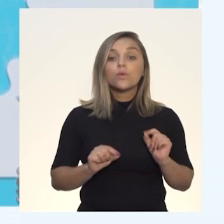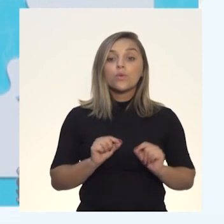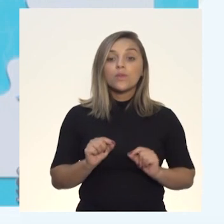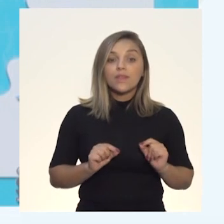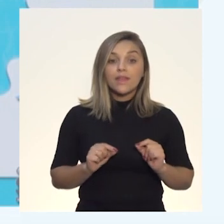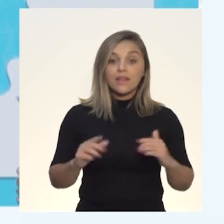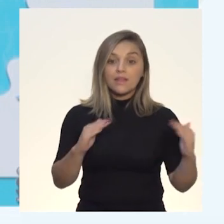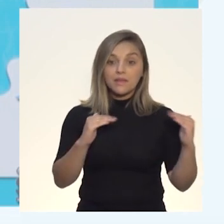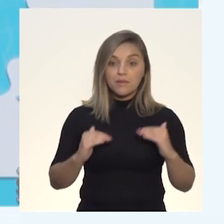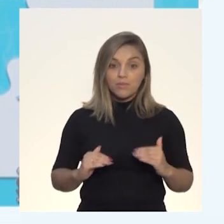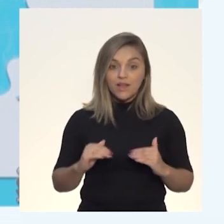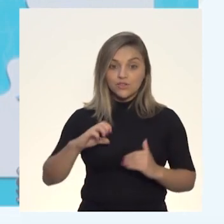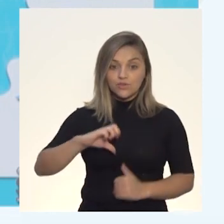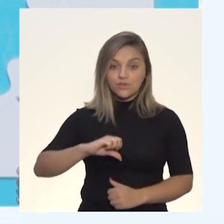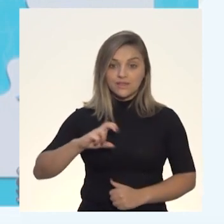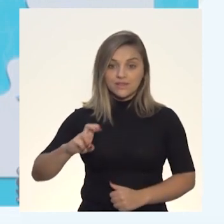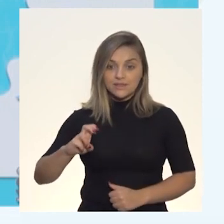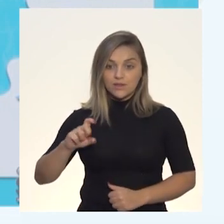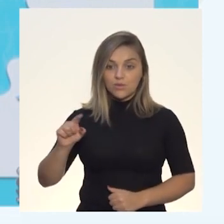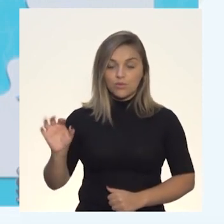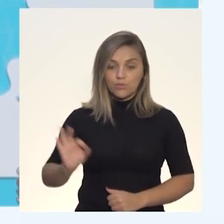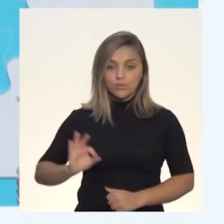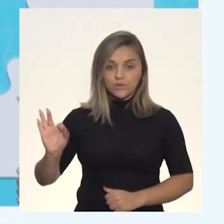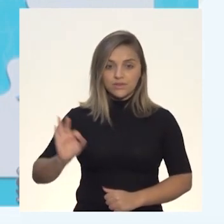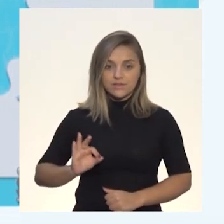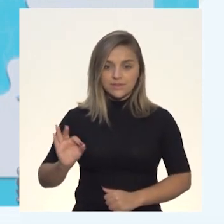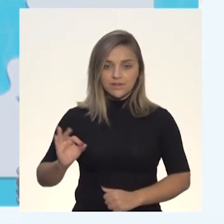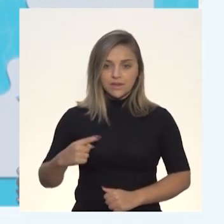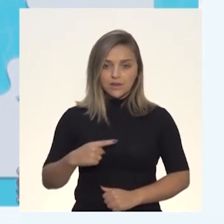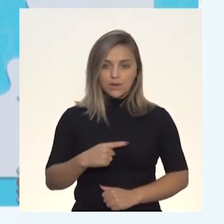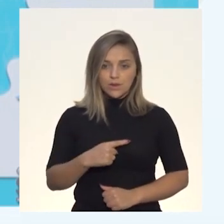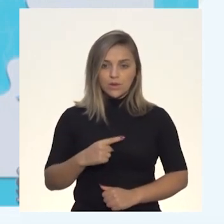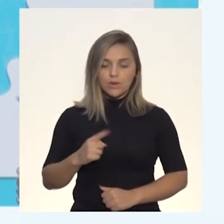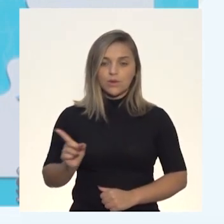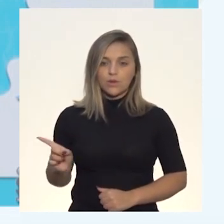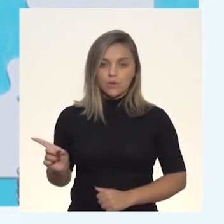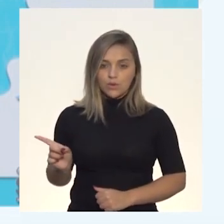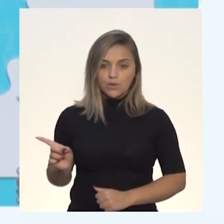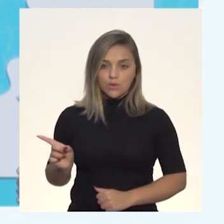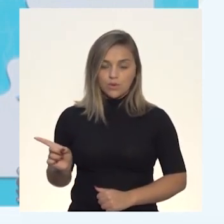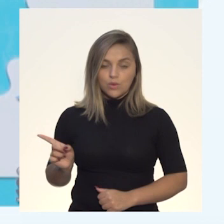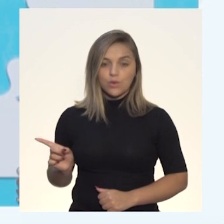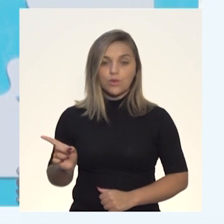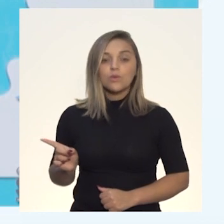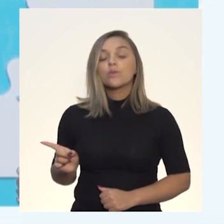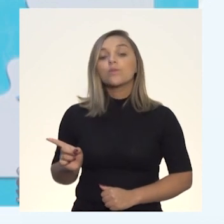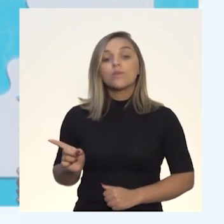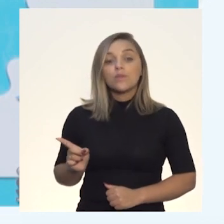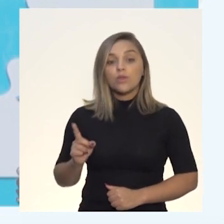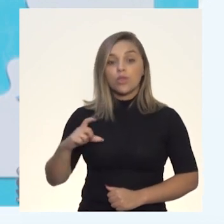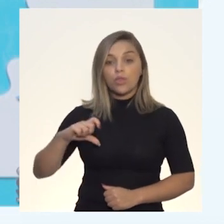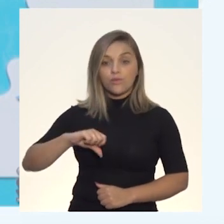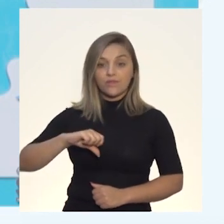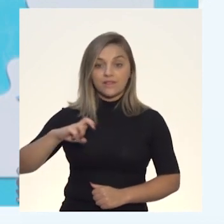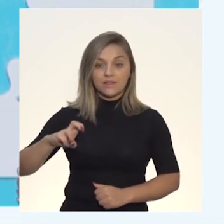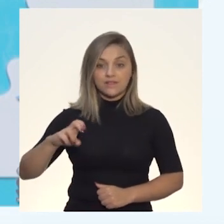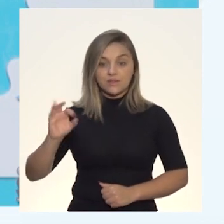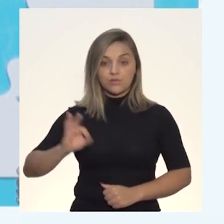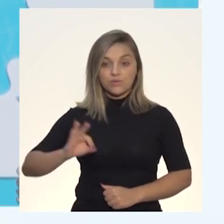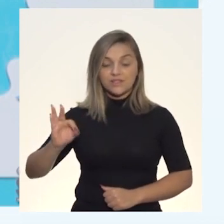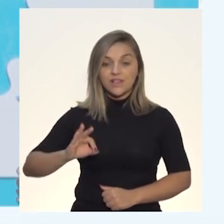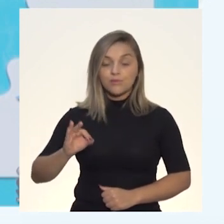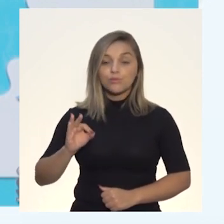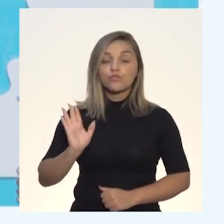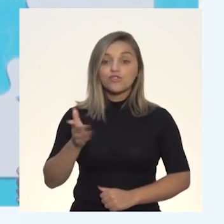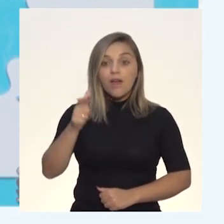está 95% dos que foram ao cinema assistem a filmes na TV, embaixo está escrito, assistiu nos últimos 30